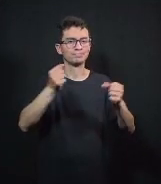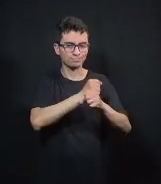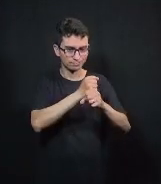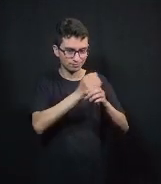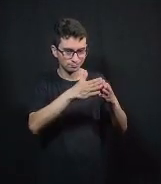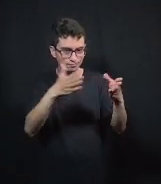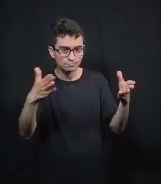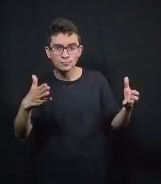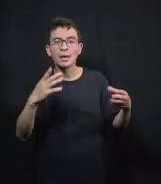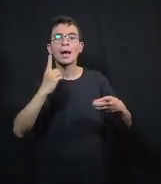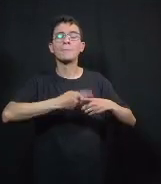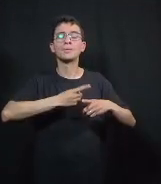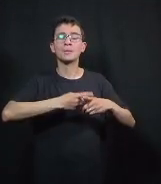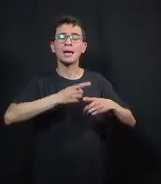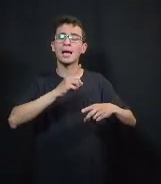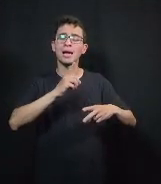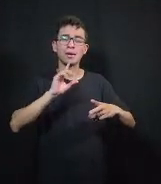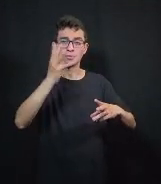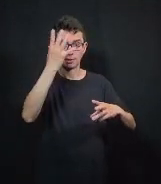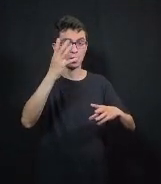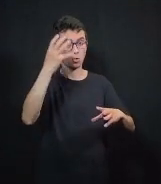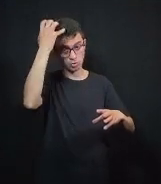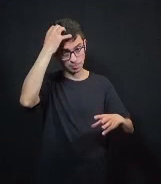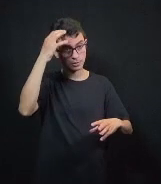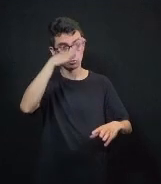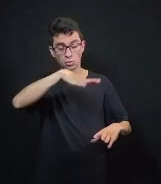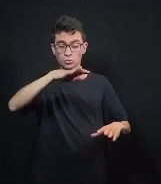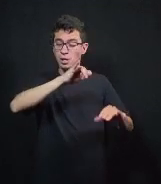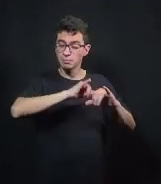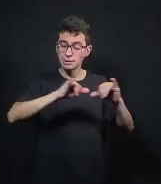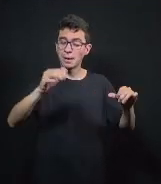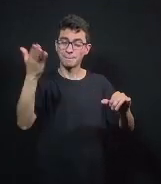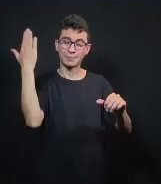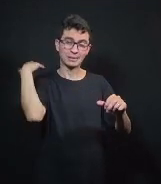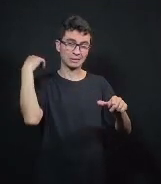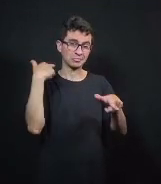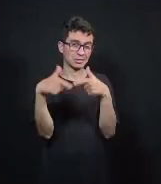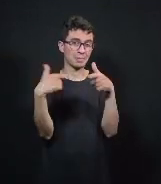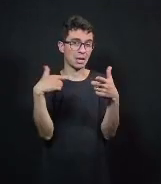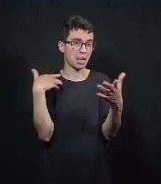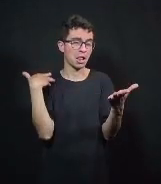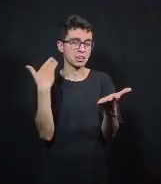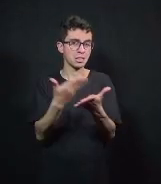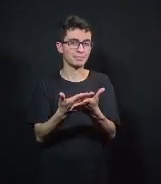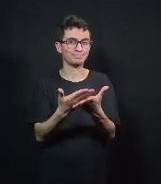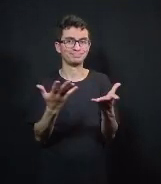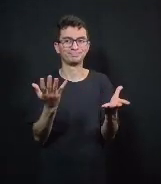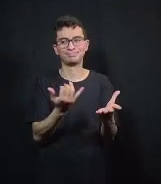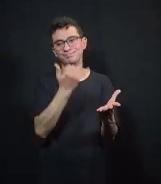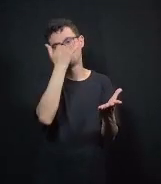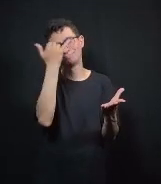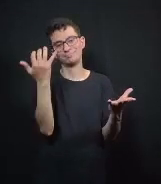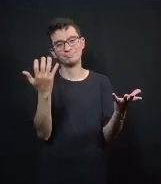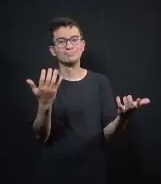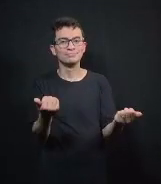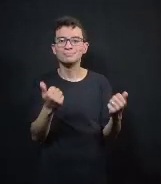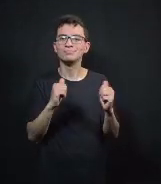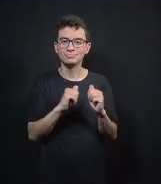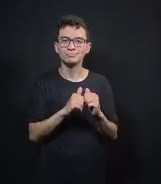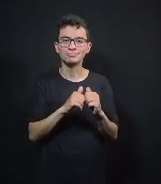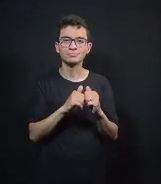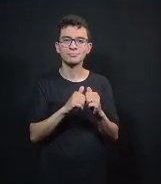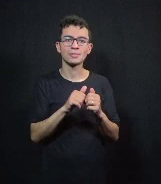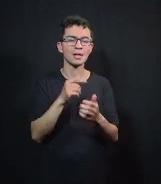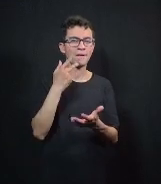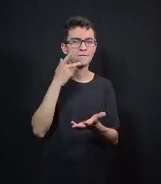parte, pela própria imprensa, né? Pelo trabalho que foi feito. Então, eu acho que o fato